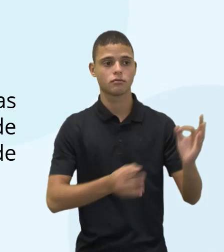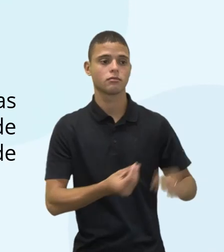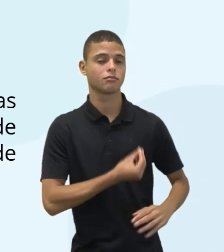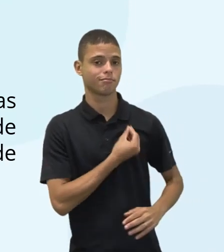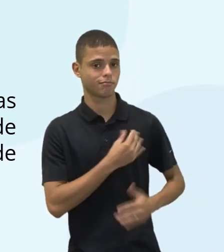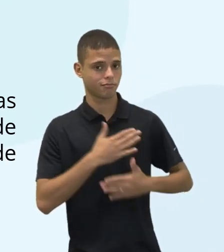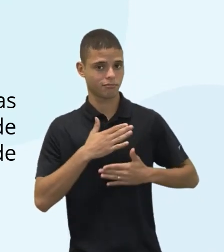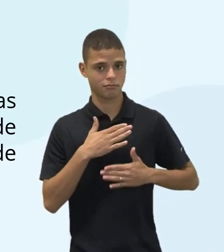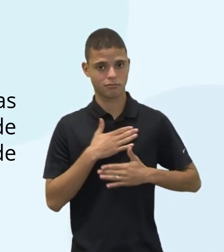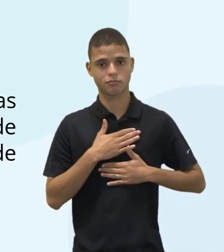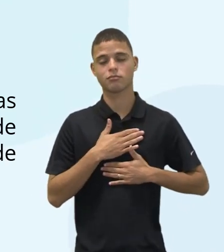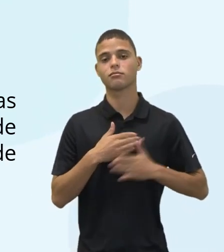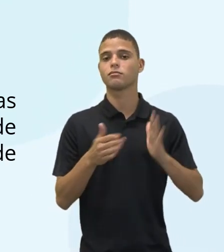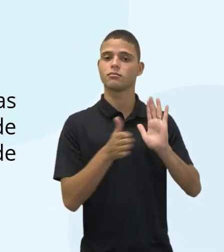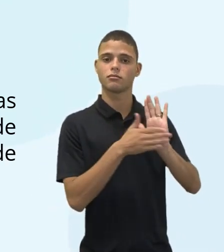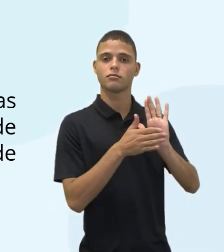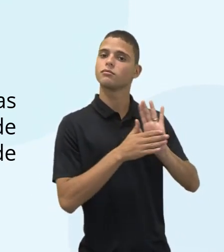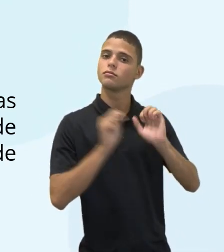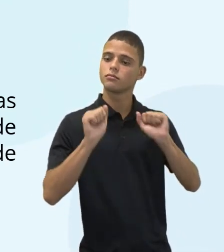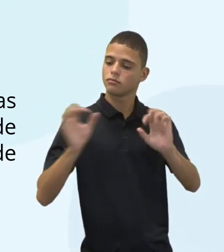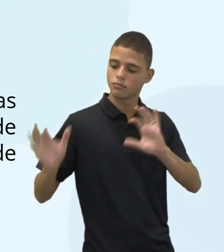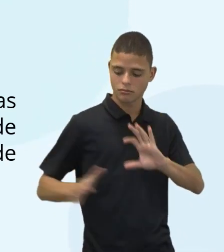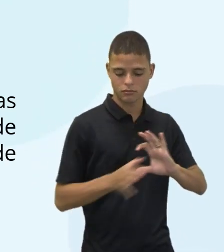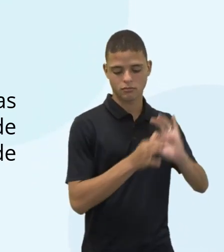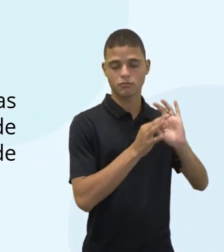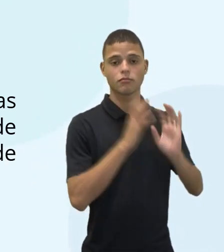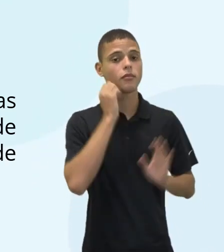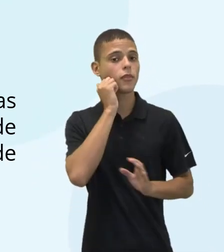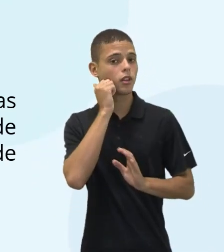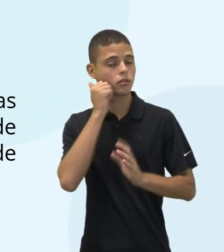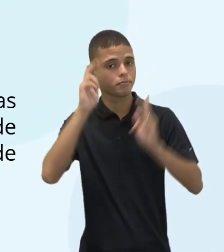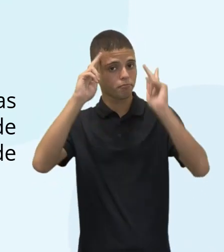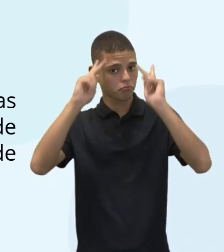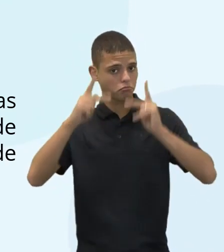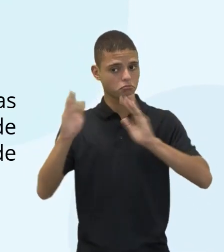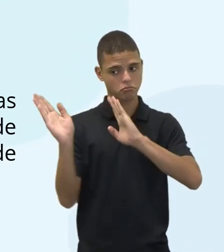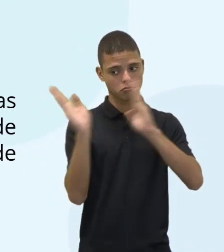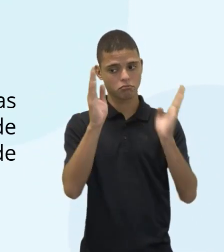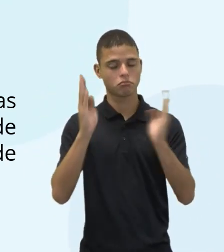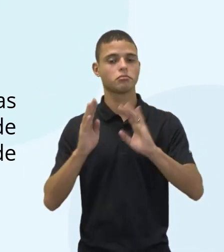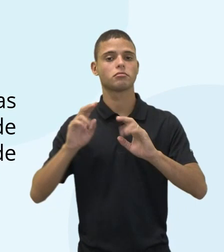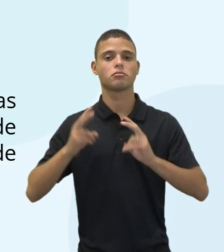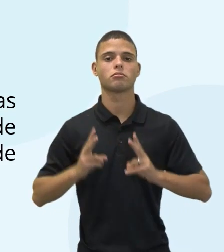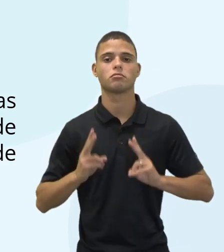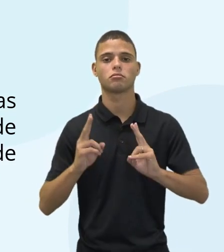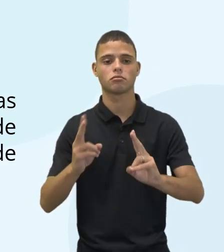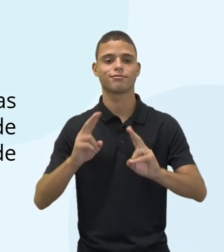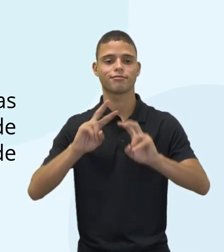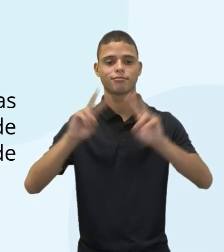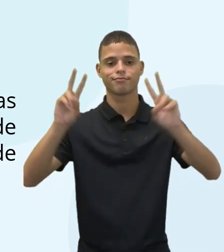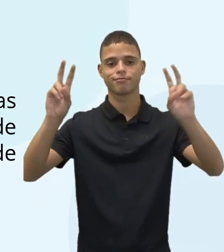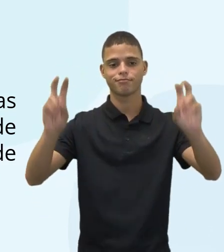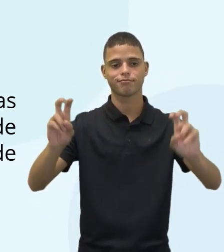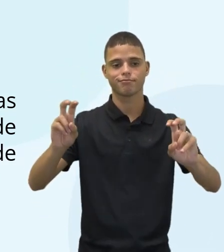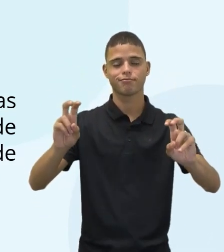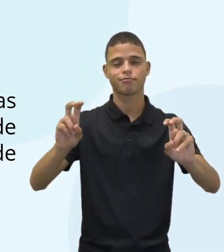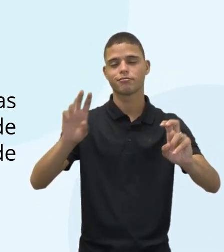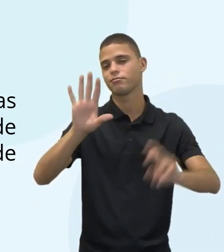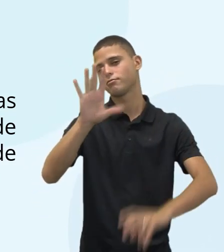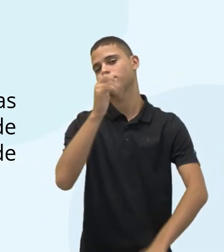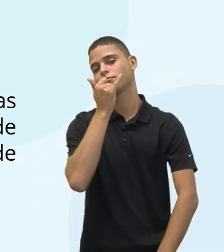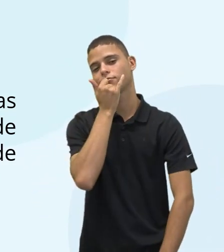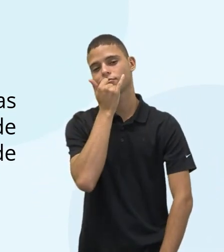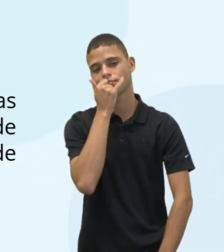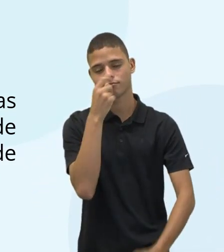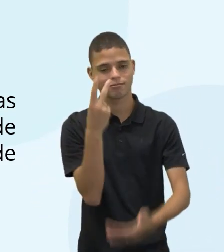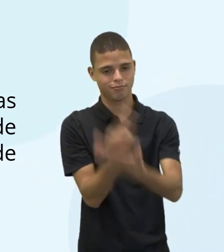propósito, a gente pode integrar com a área de ciência da natureza, seguindo com a temática do... Opa, falei tudo errado aqui, mas